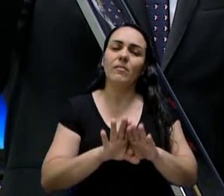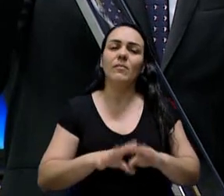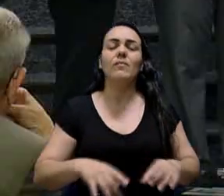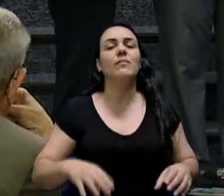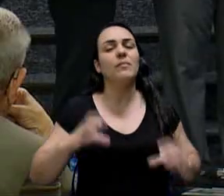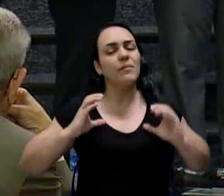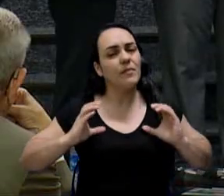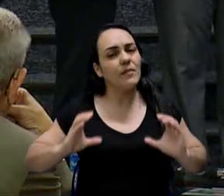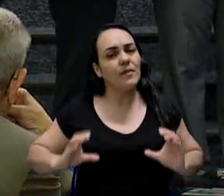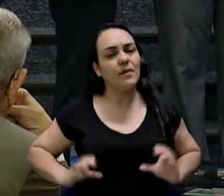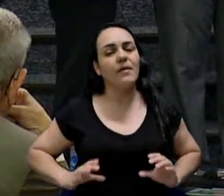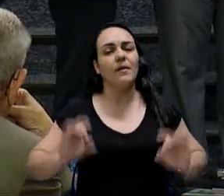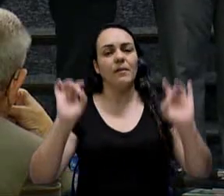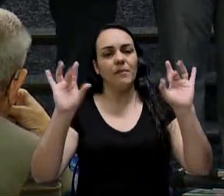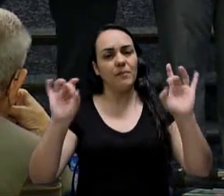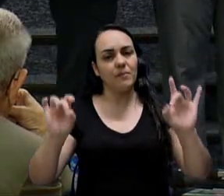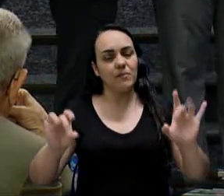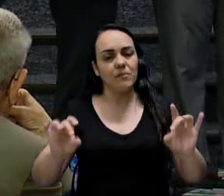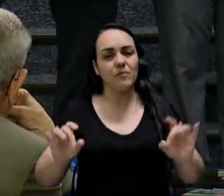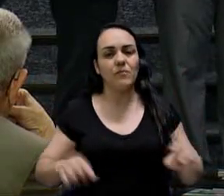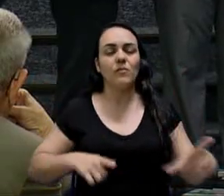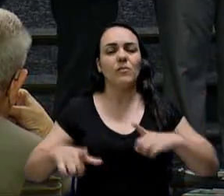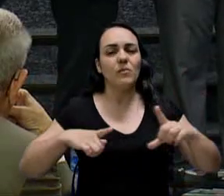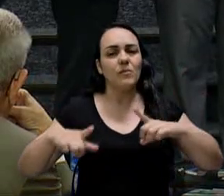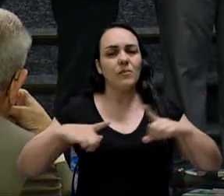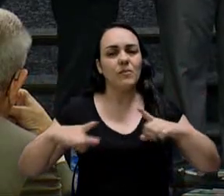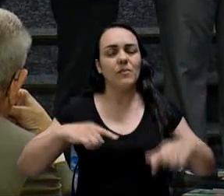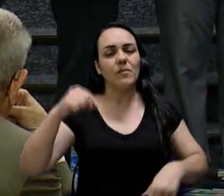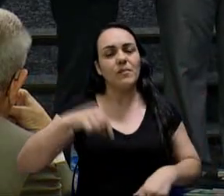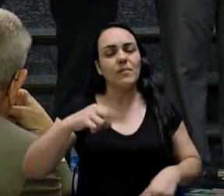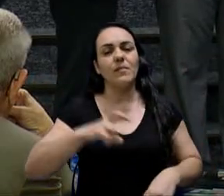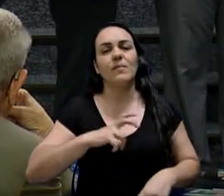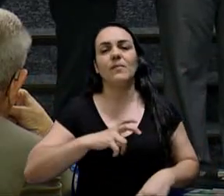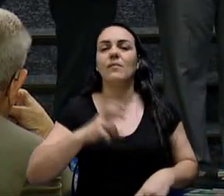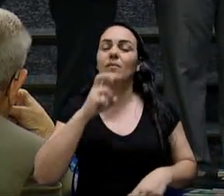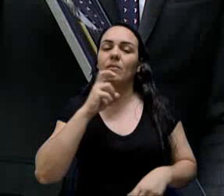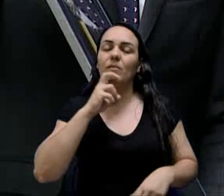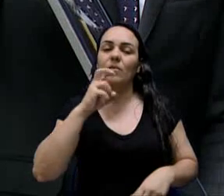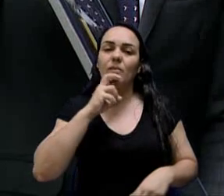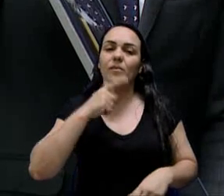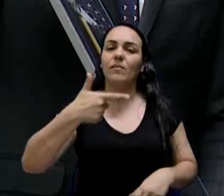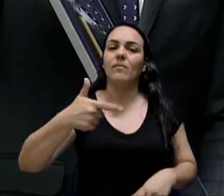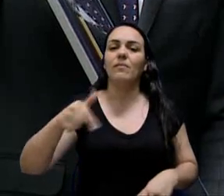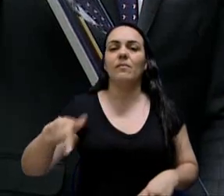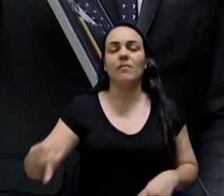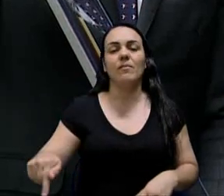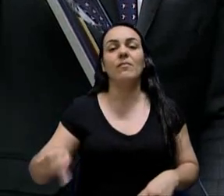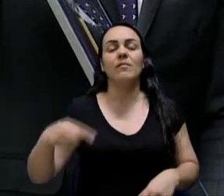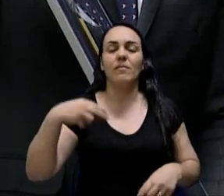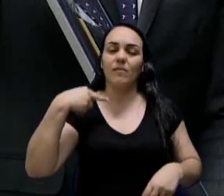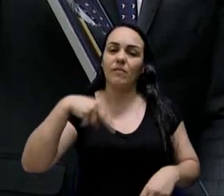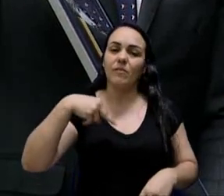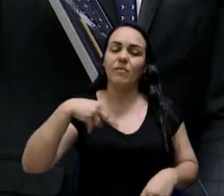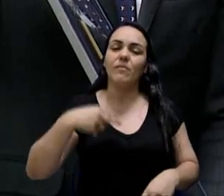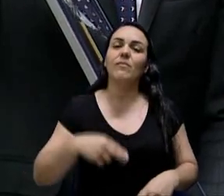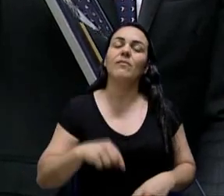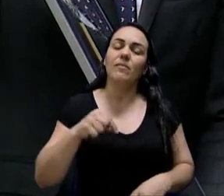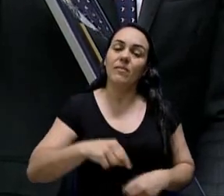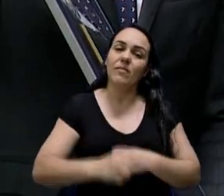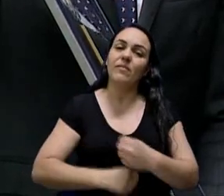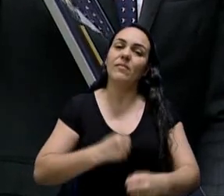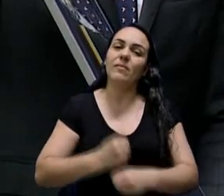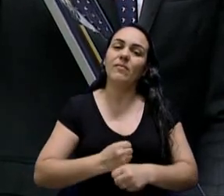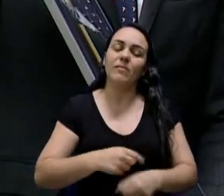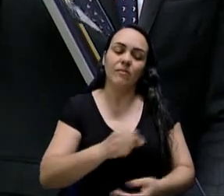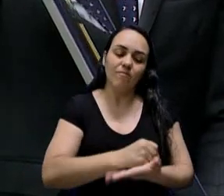pelos relevantes serviços prestados a Sorocaba. Sorocaba, 27 de novembro de 2019. Assina o decreto